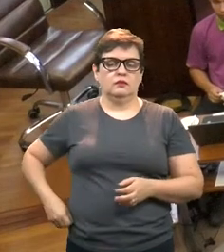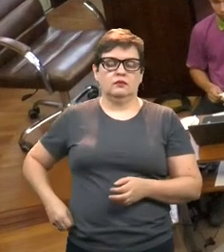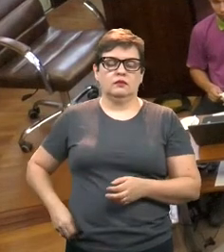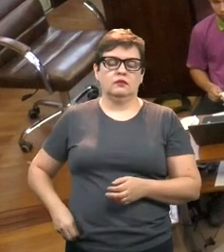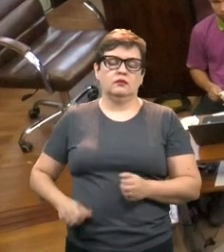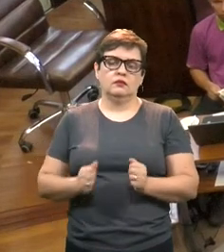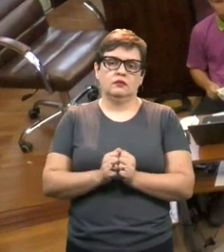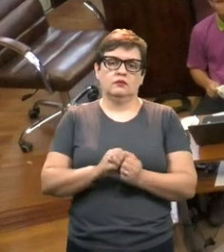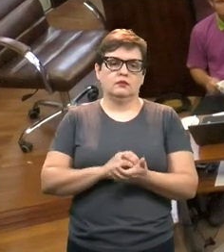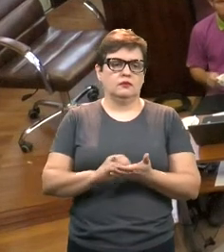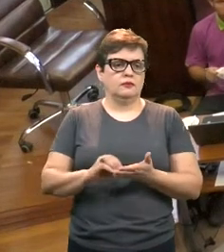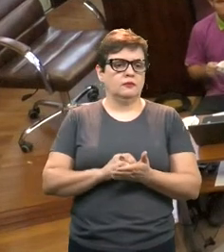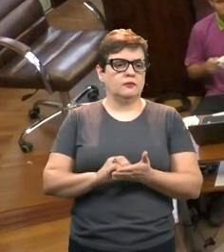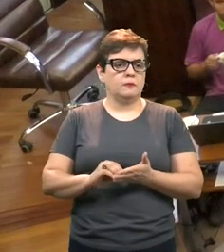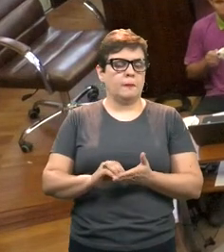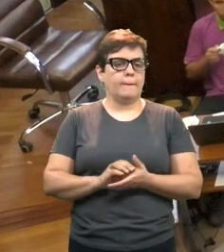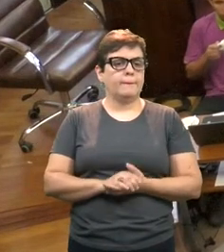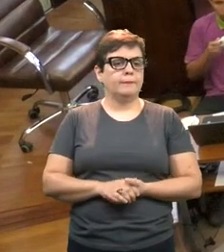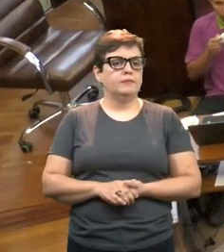antecipadamente junto à Secretaria da Câmara.